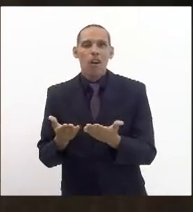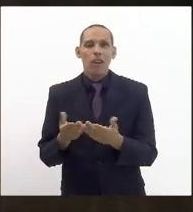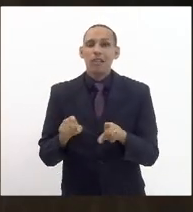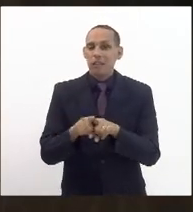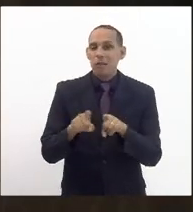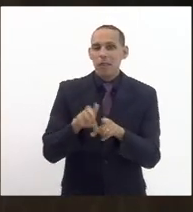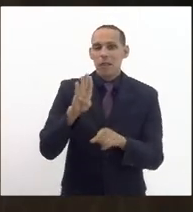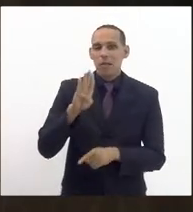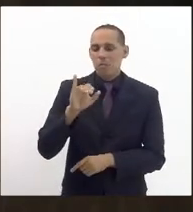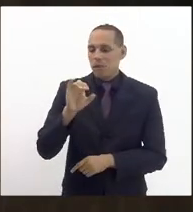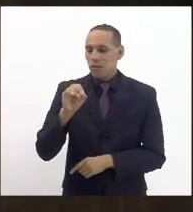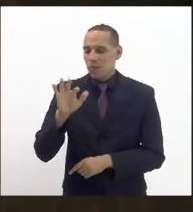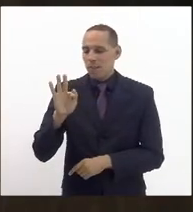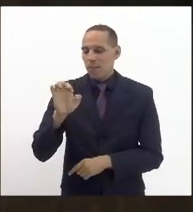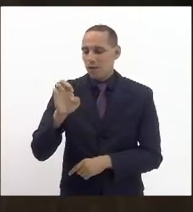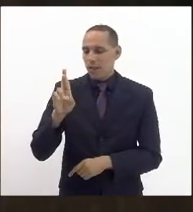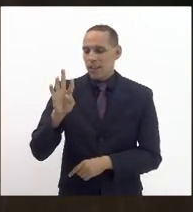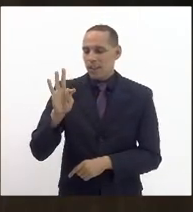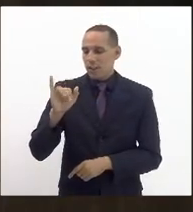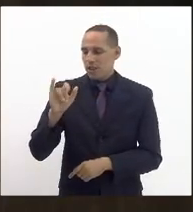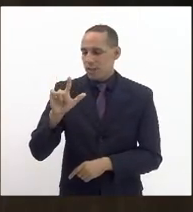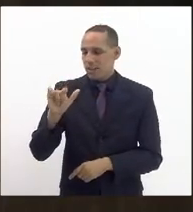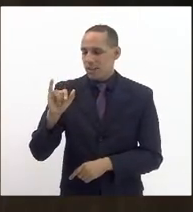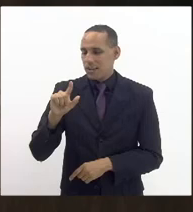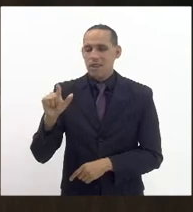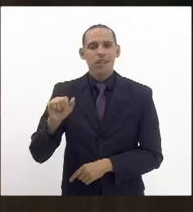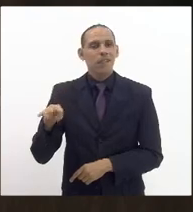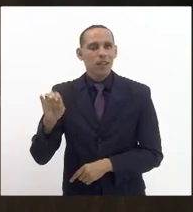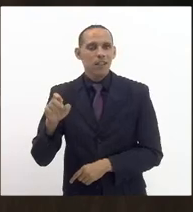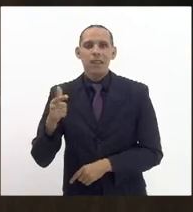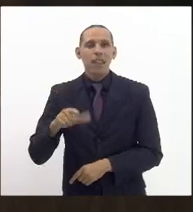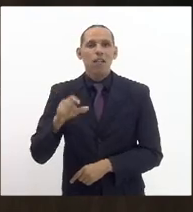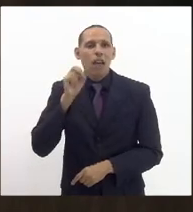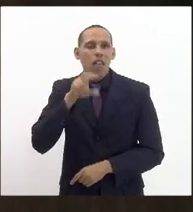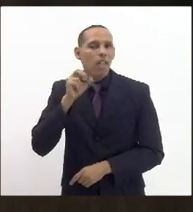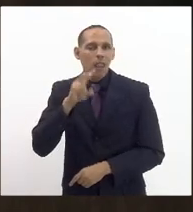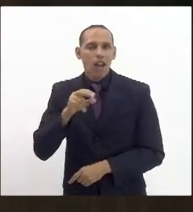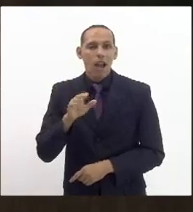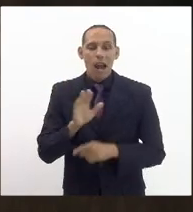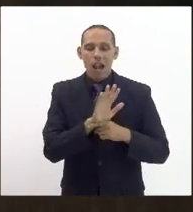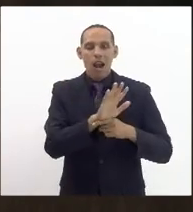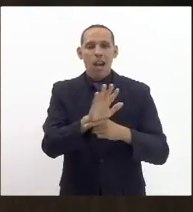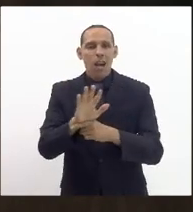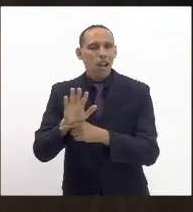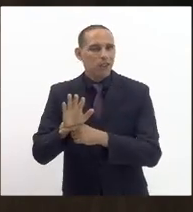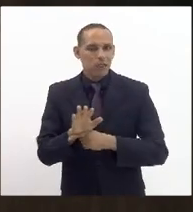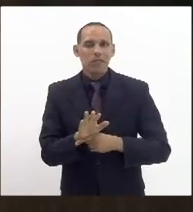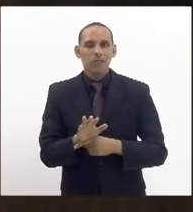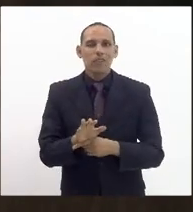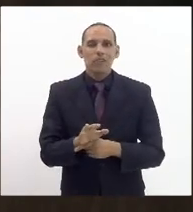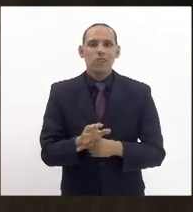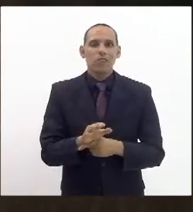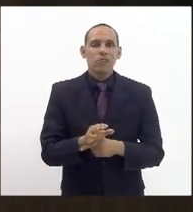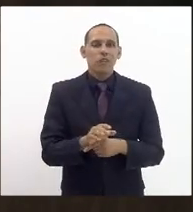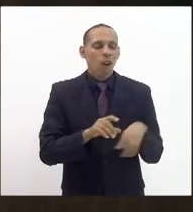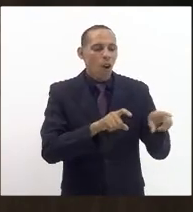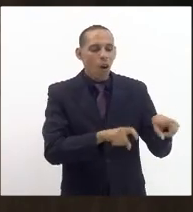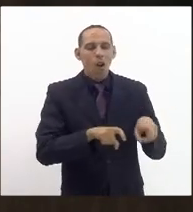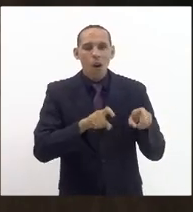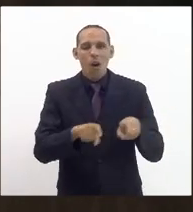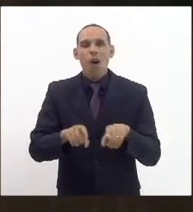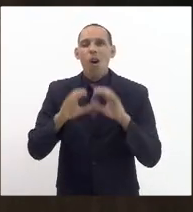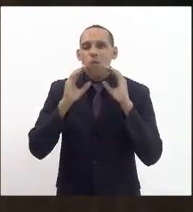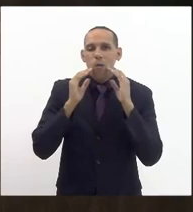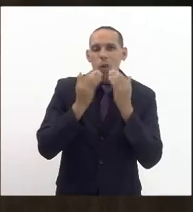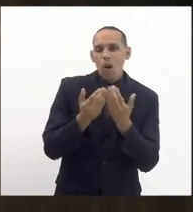como nutrientes naturais, livres de qualquer produtos químicos, para alimentar hortas comunitárias, hortas